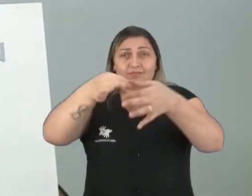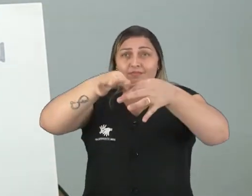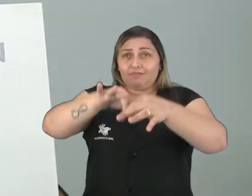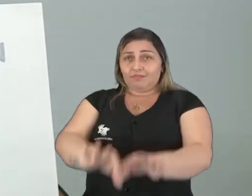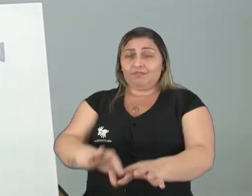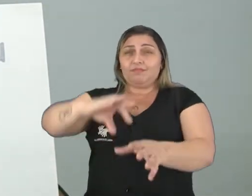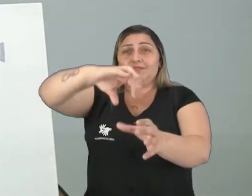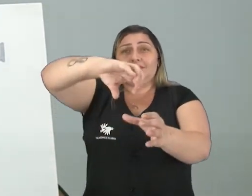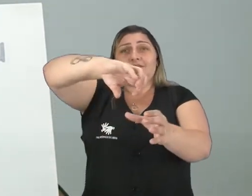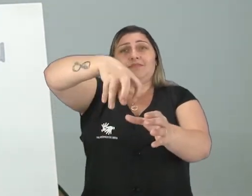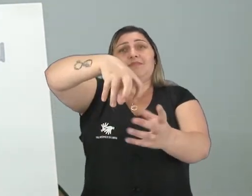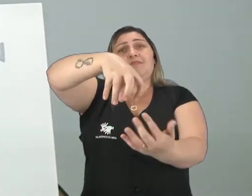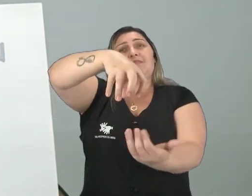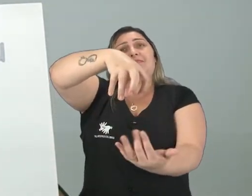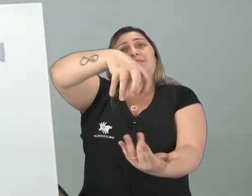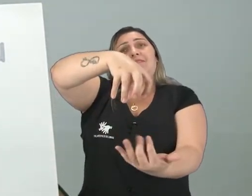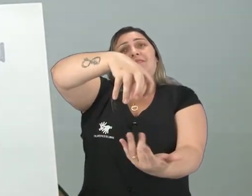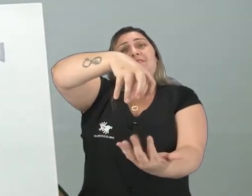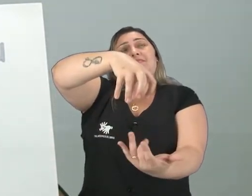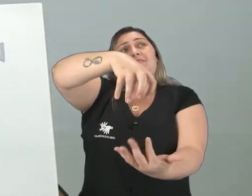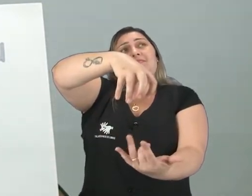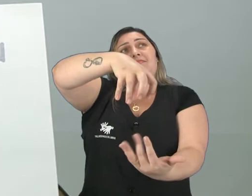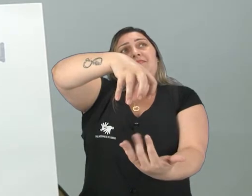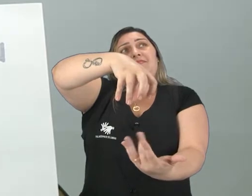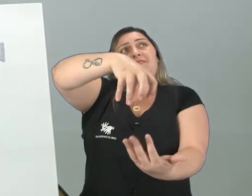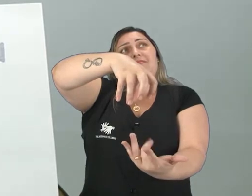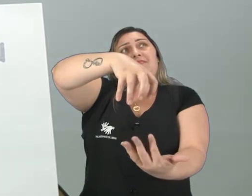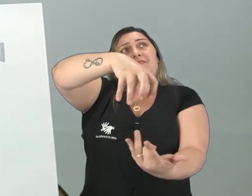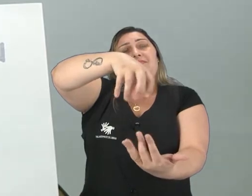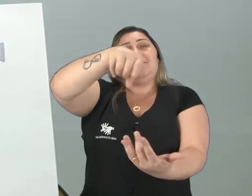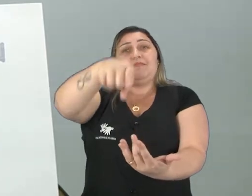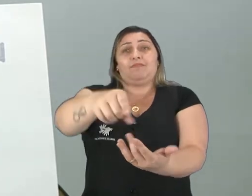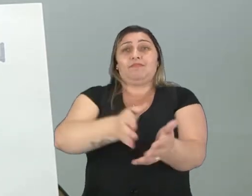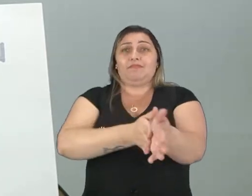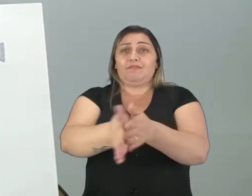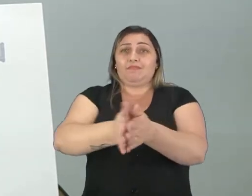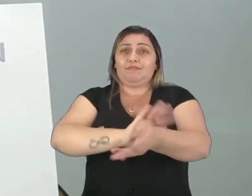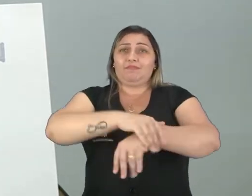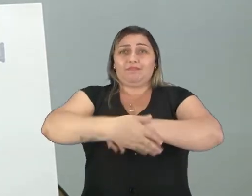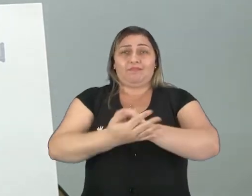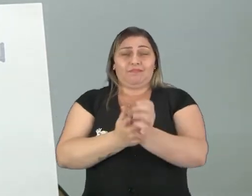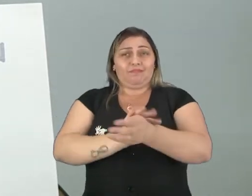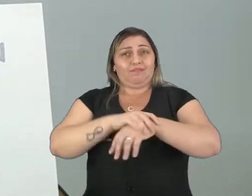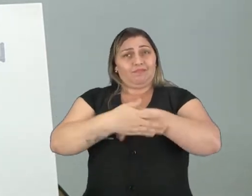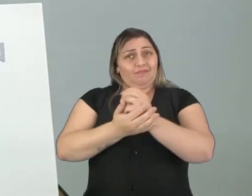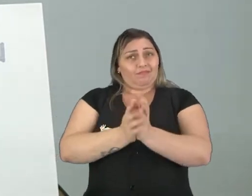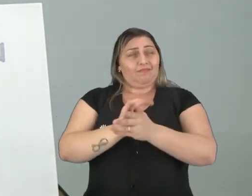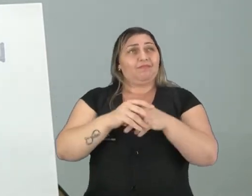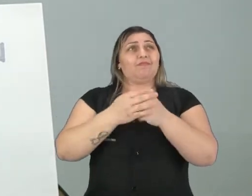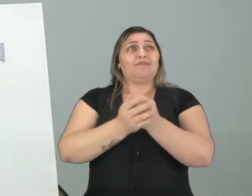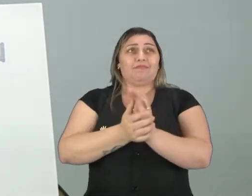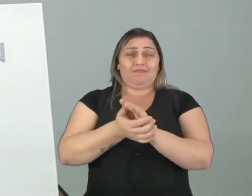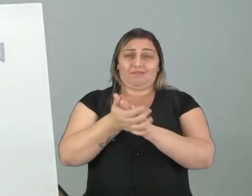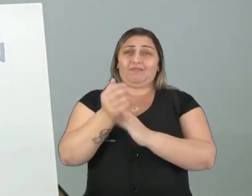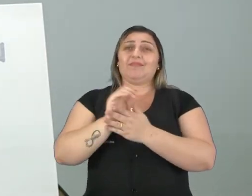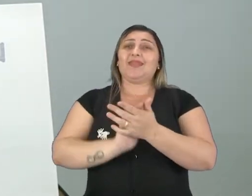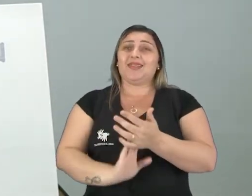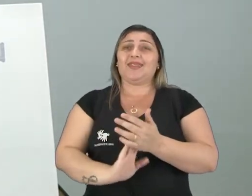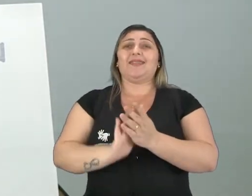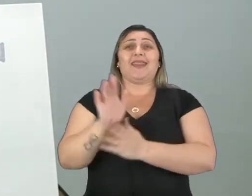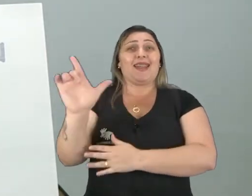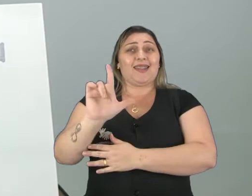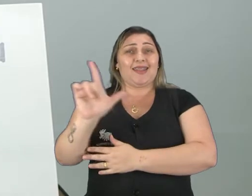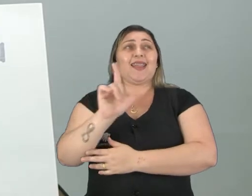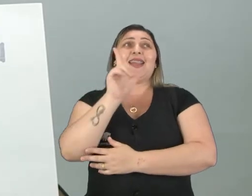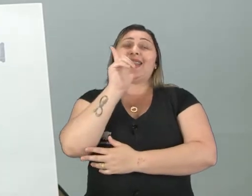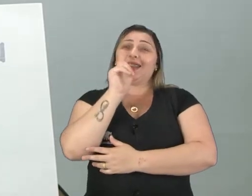a torneira lá, né, a torneira aberta, enquanto você está lá ensaboando as suas mãos, são muitos litros de